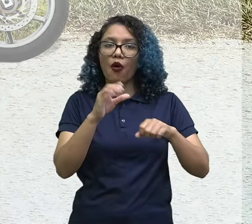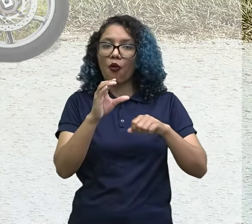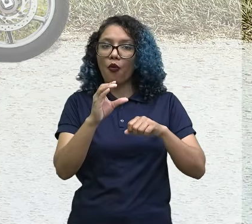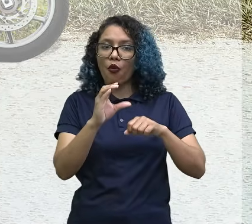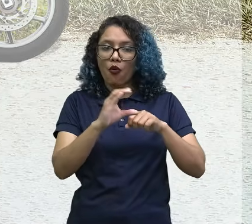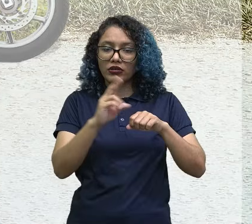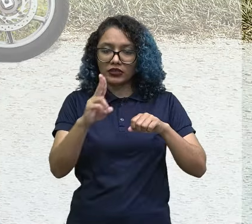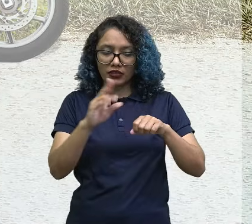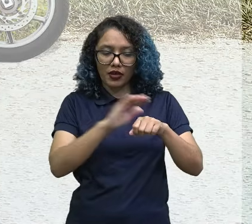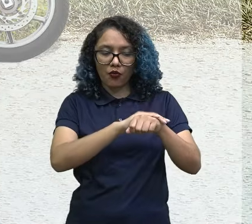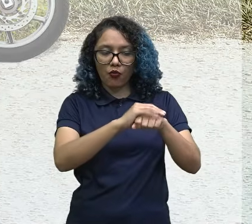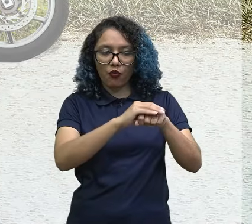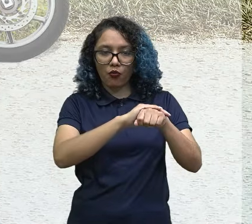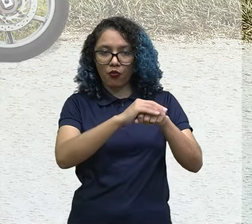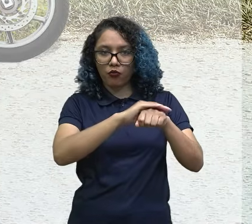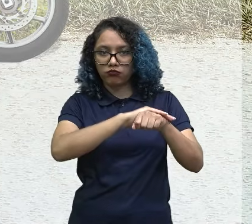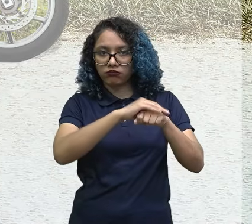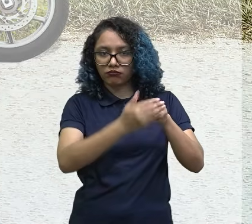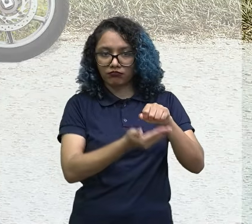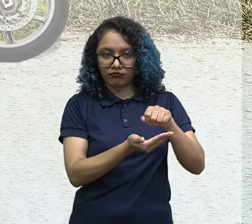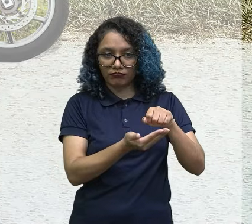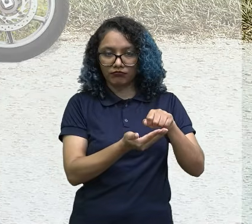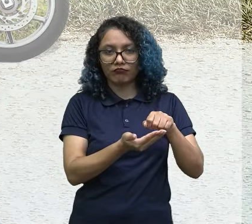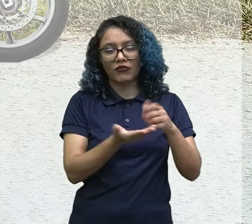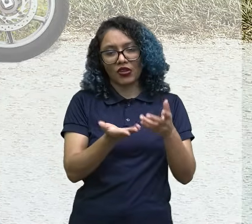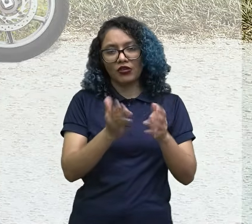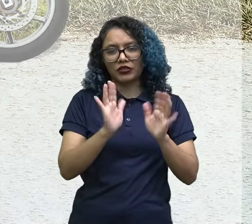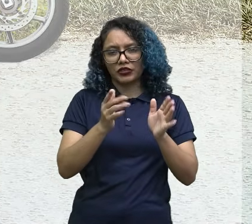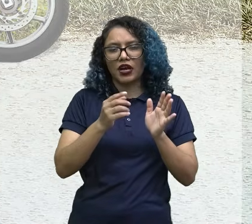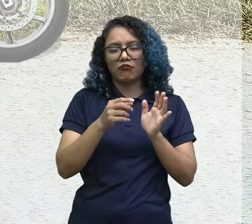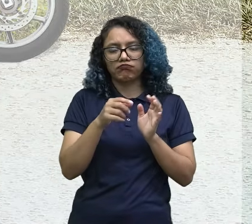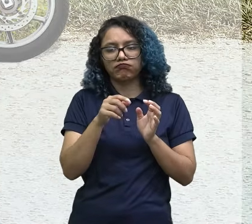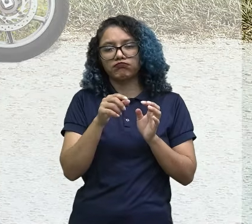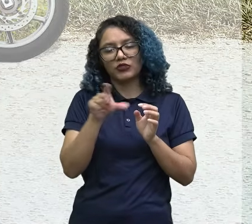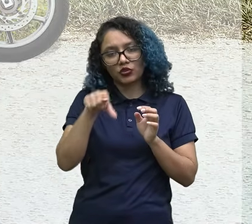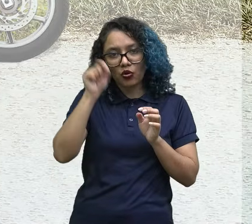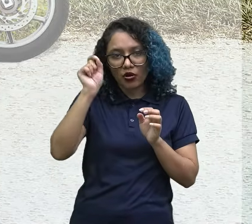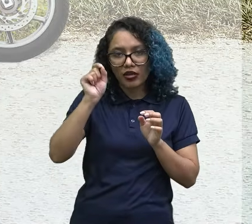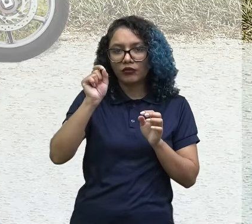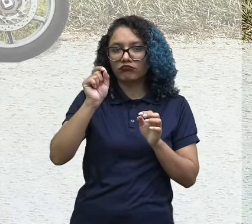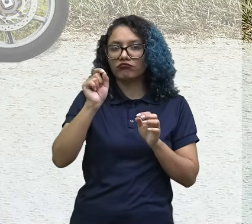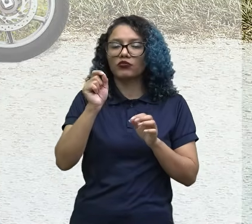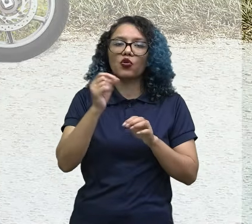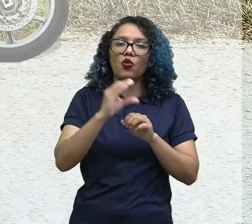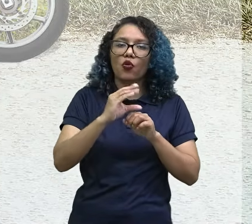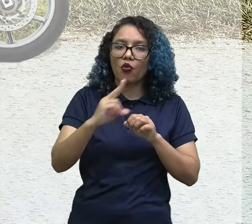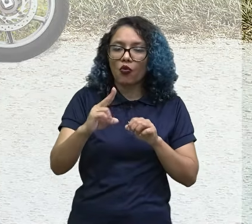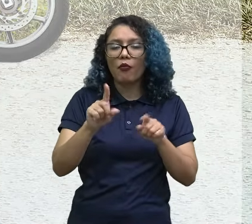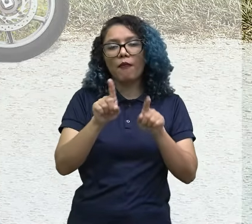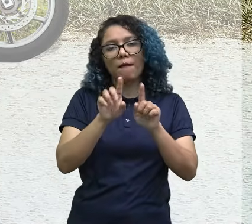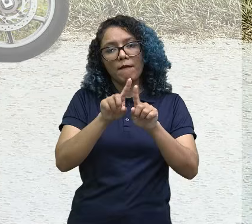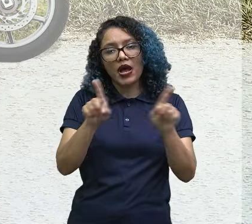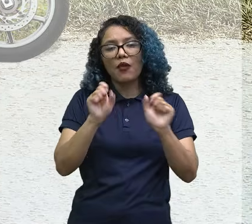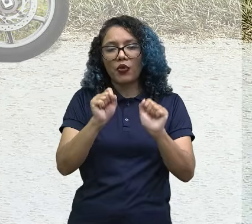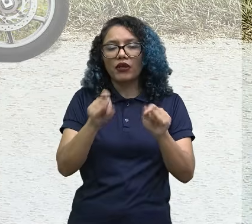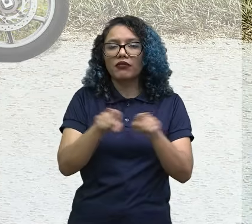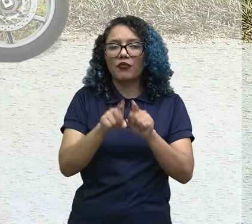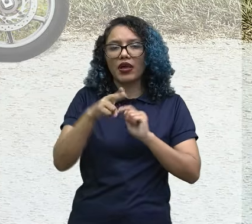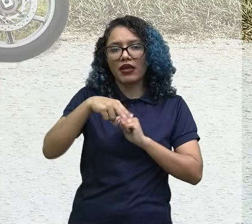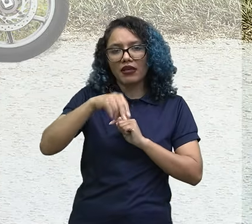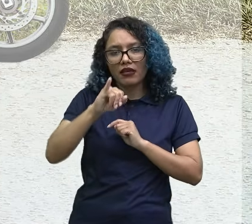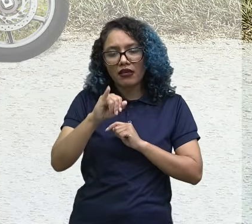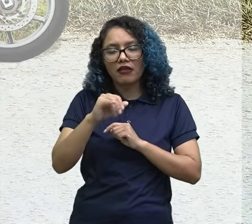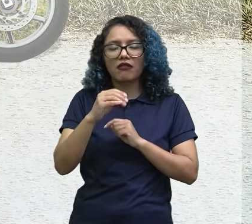gente utilizou aí o cobre como sendo esse metal, mas poderia ser, né, o níquel, o cromo ou